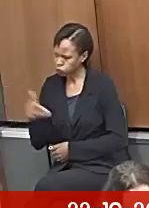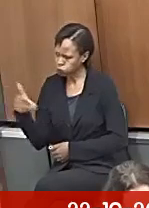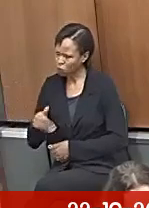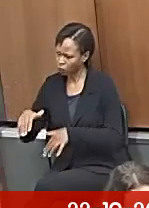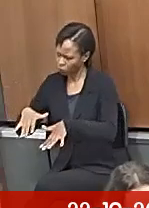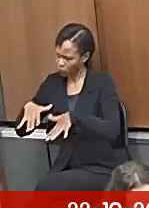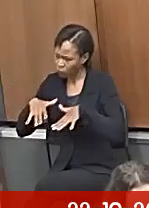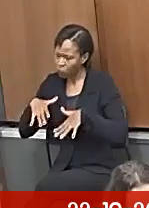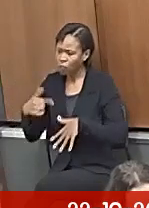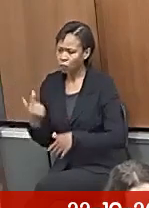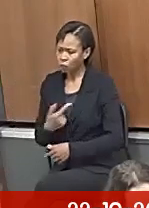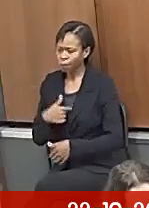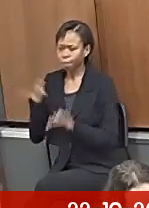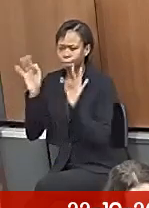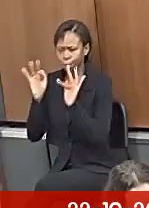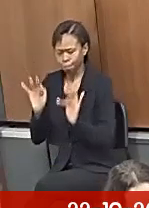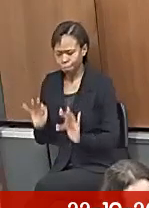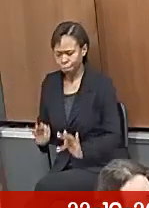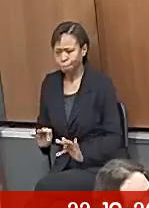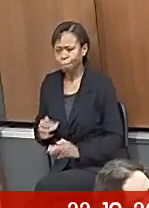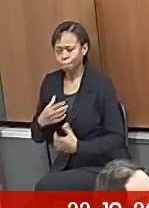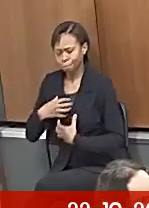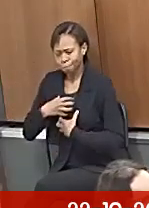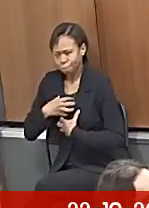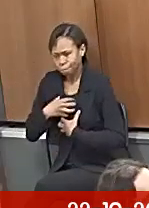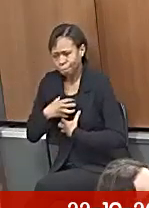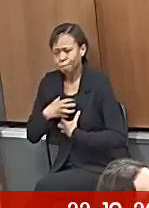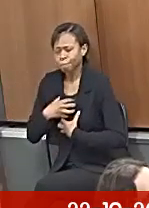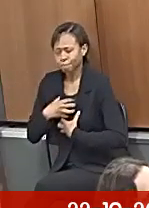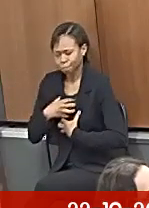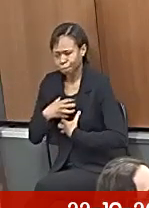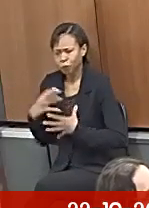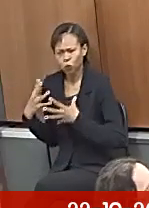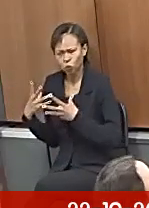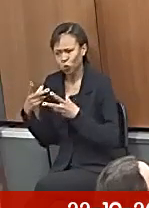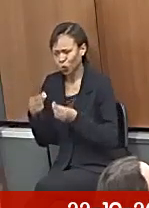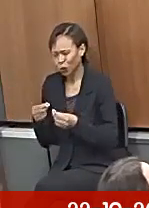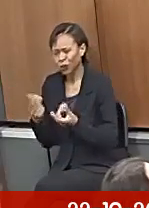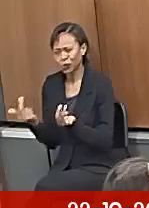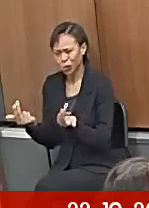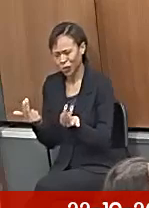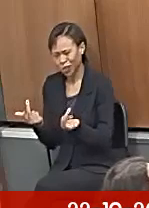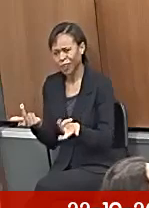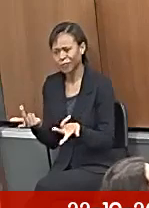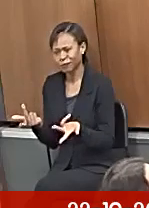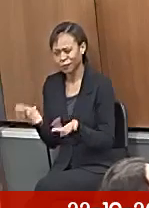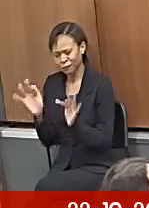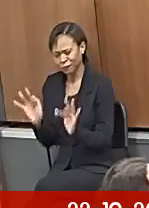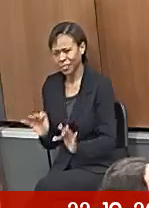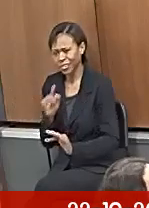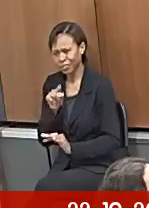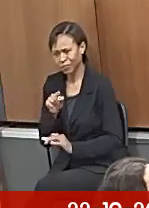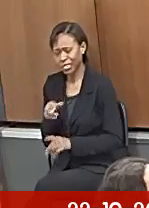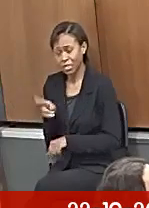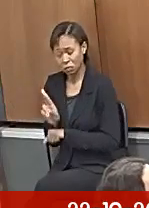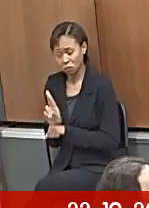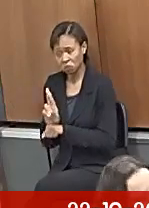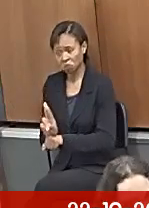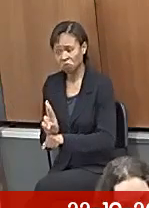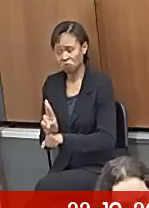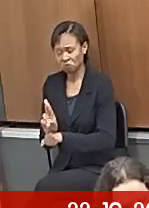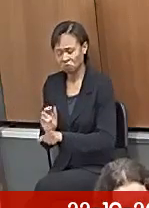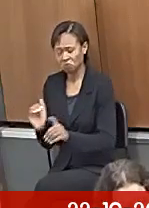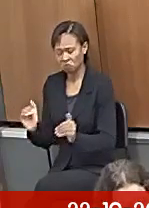muito feliz e, com certeza, felizes estão todos aqueles que você representa com grandiosidade e